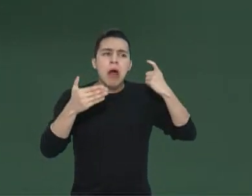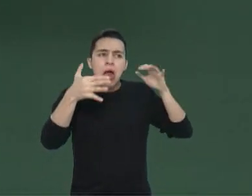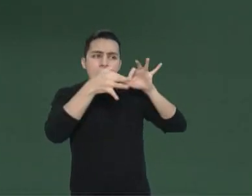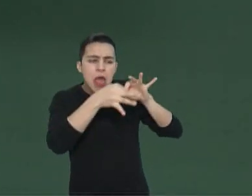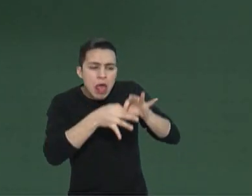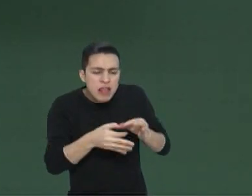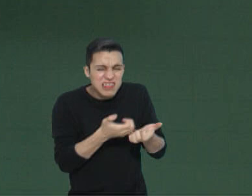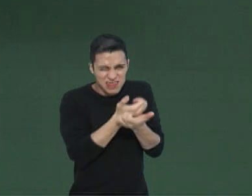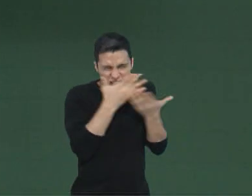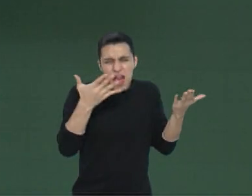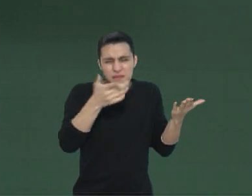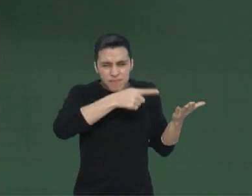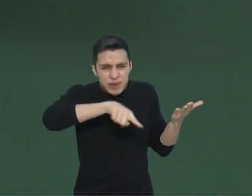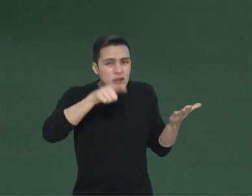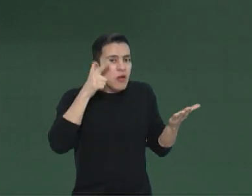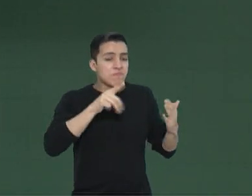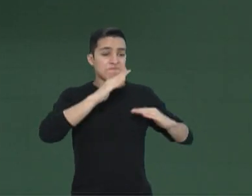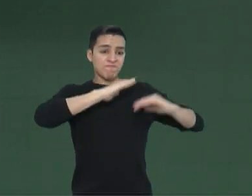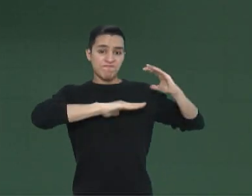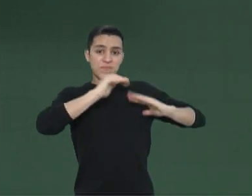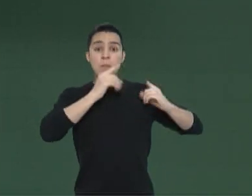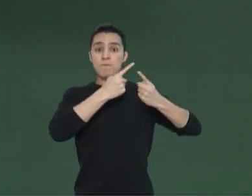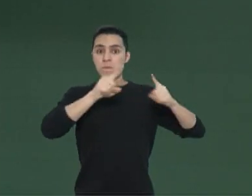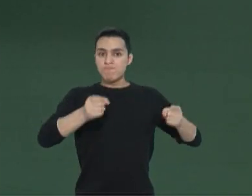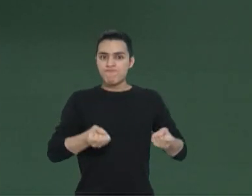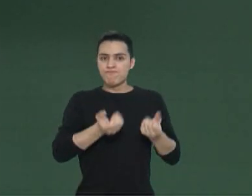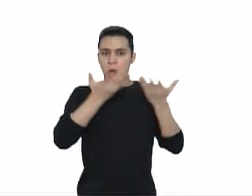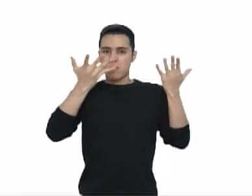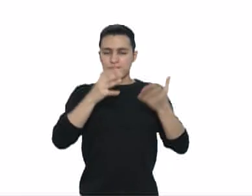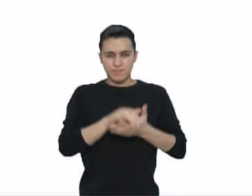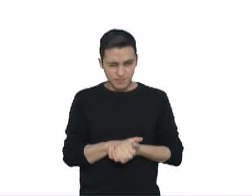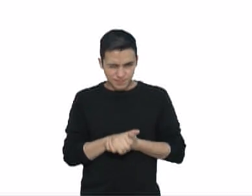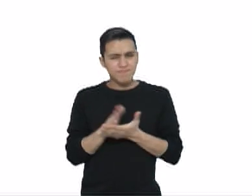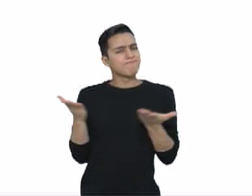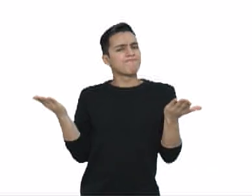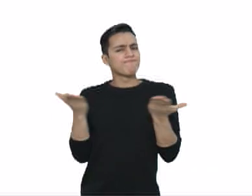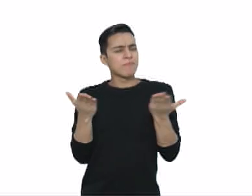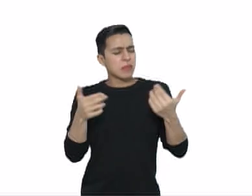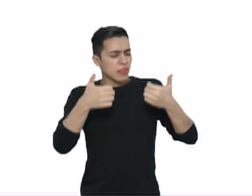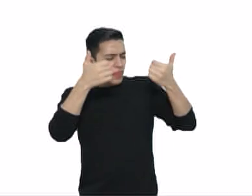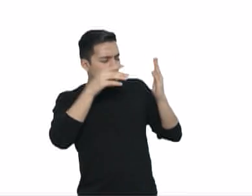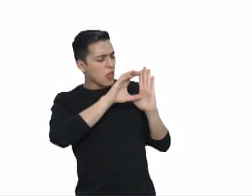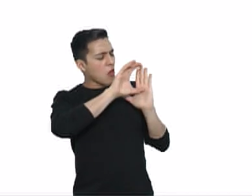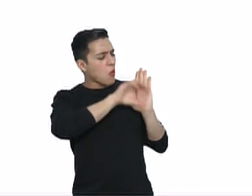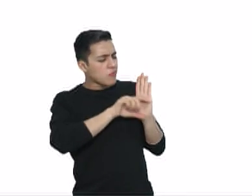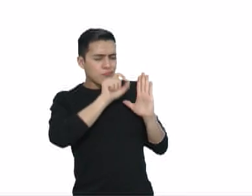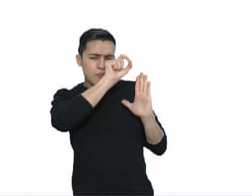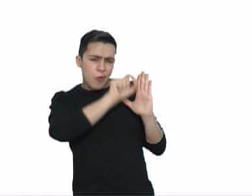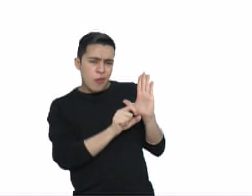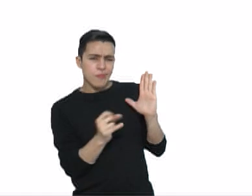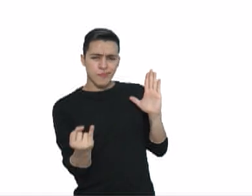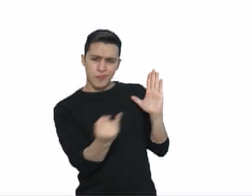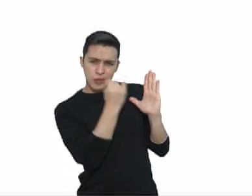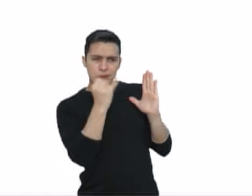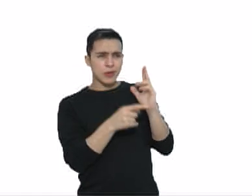combinados para a execução da música. Vamos agora a alguns conceitos importantes. Pulsação.